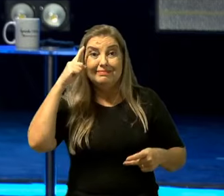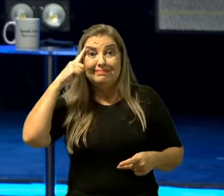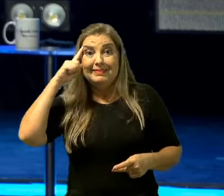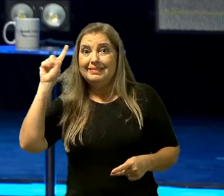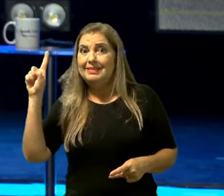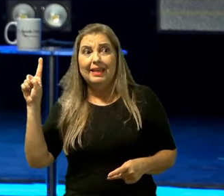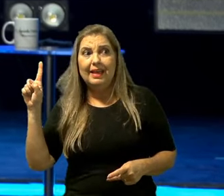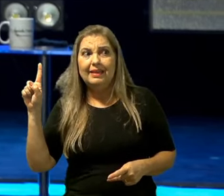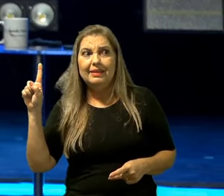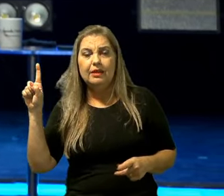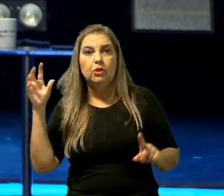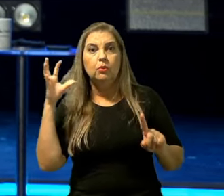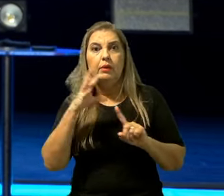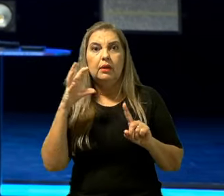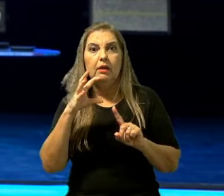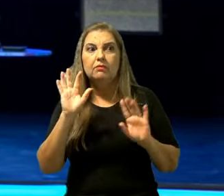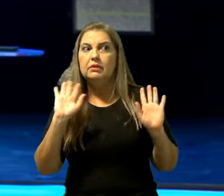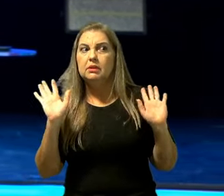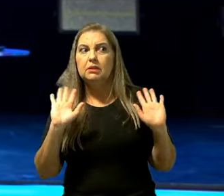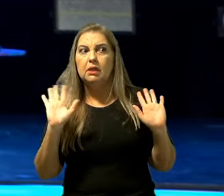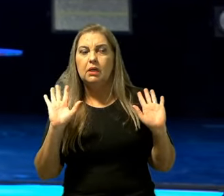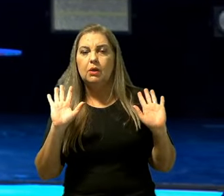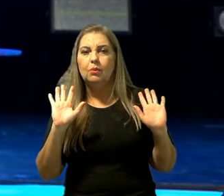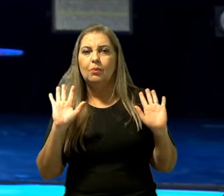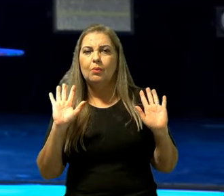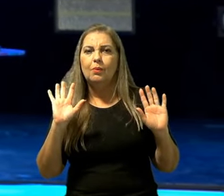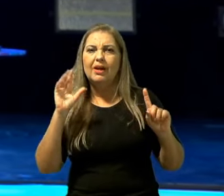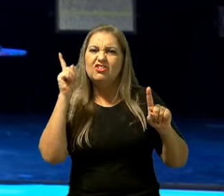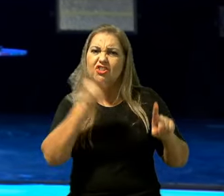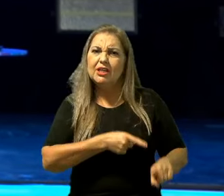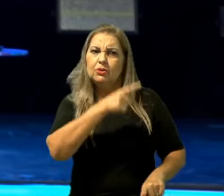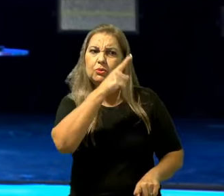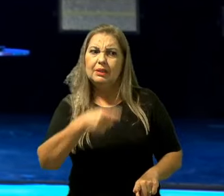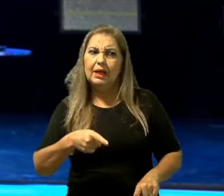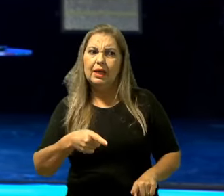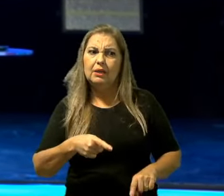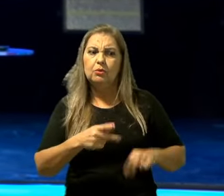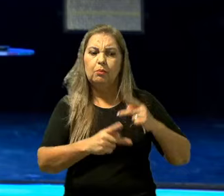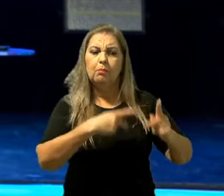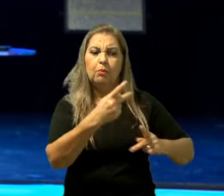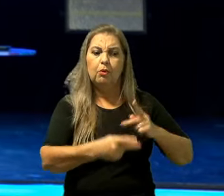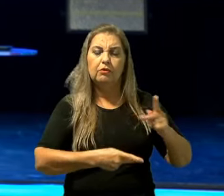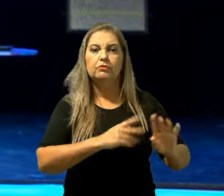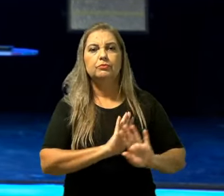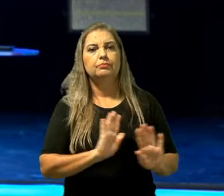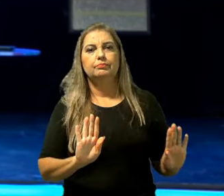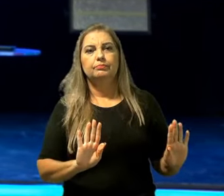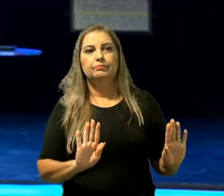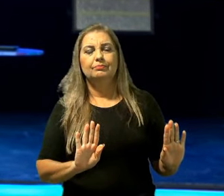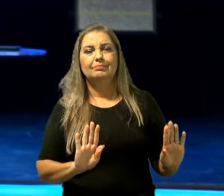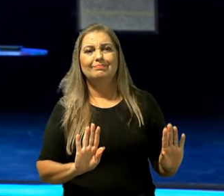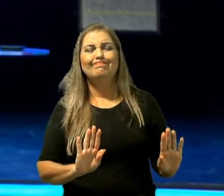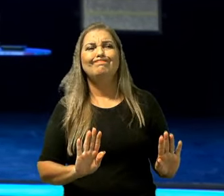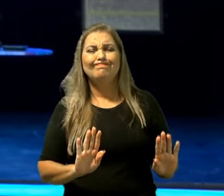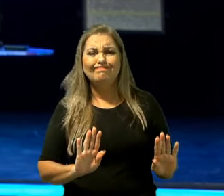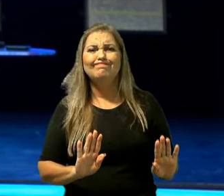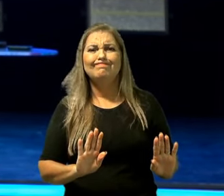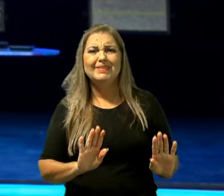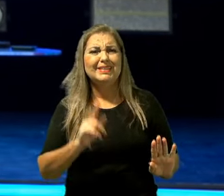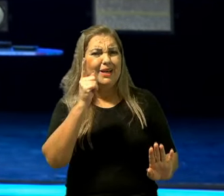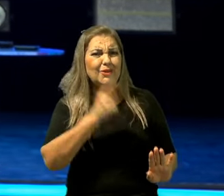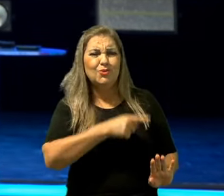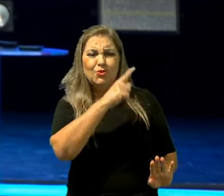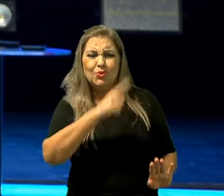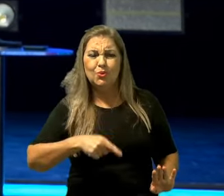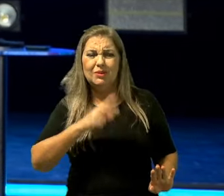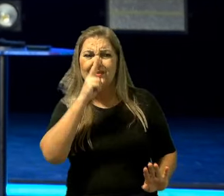de enfrentá-los, não é de afrontá-lo, mas é de anulá-lo. Anular o povo. Basicamente ele anula a força do